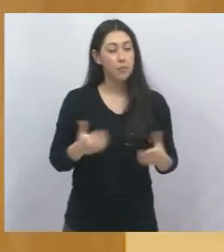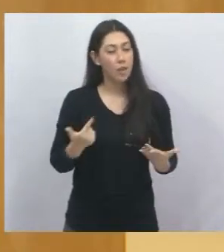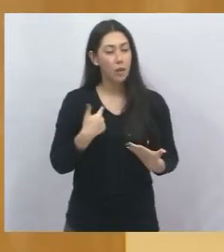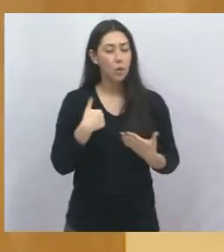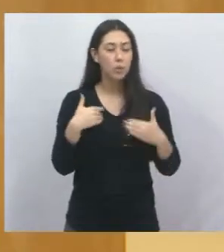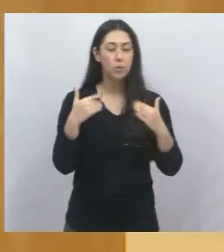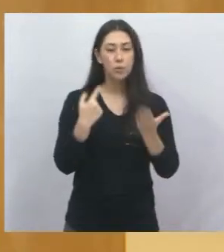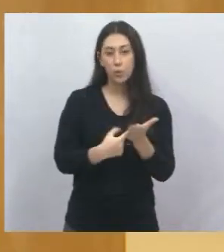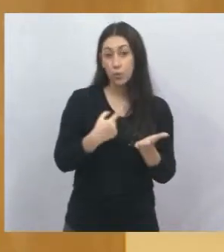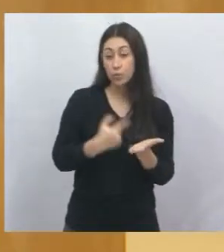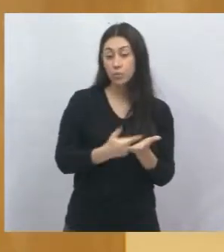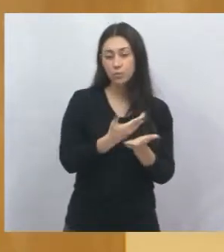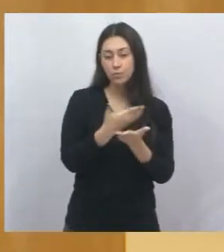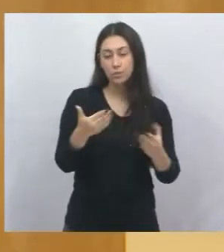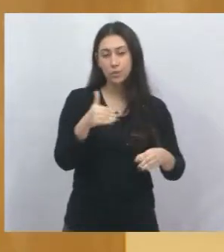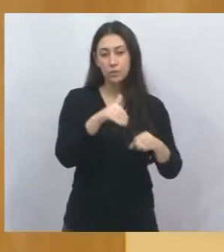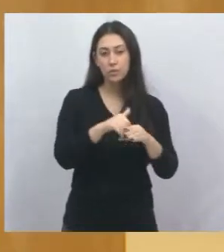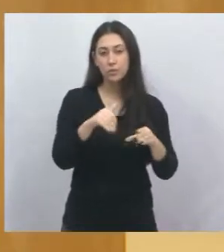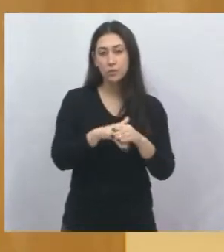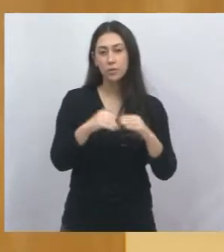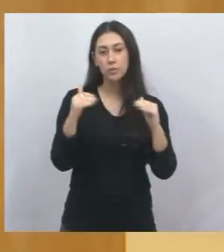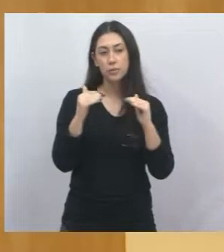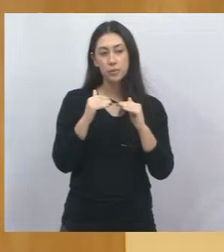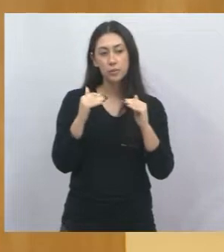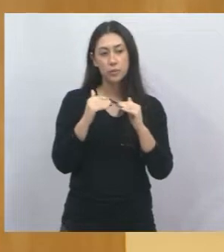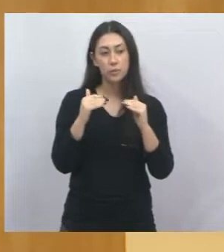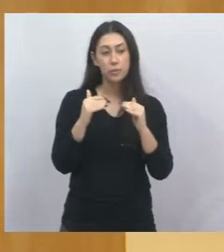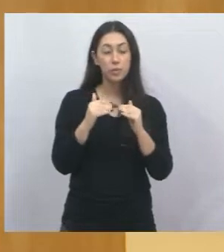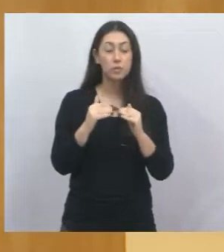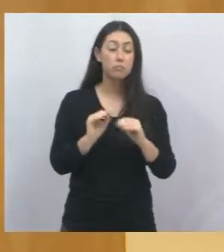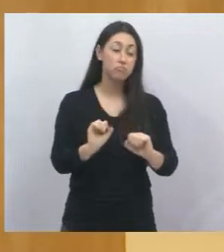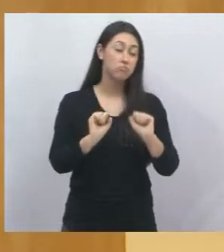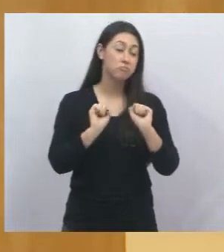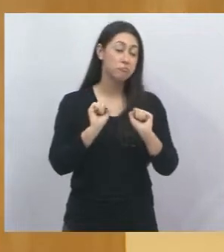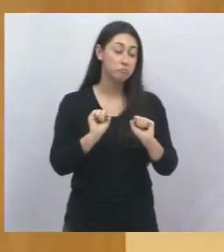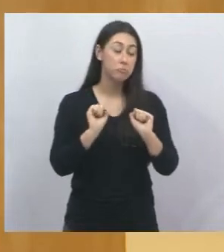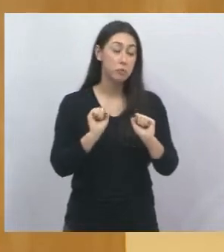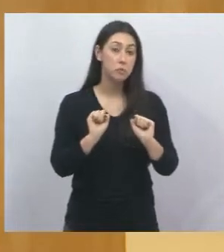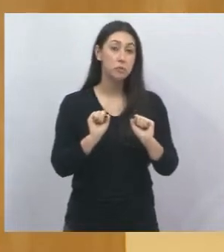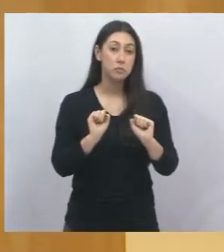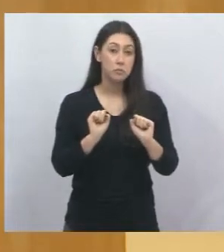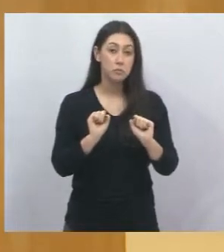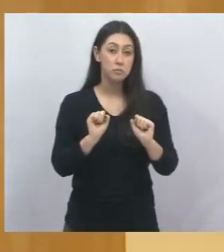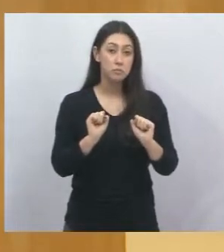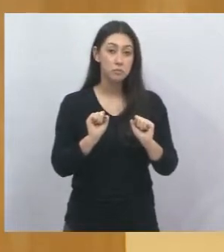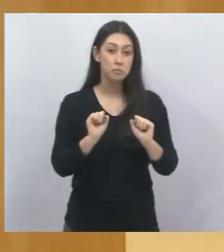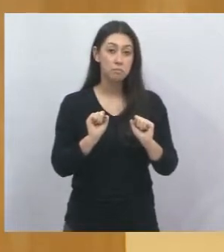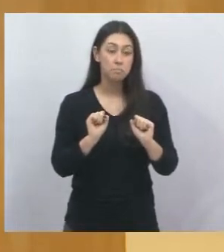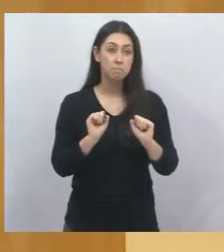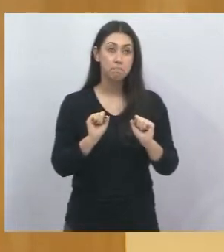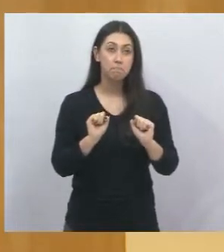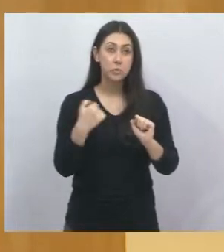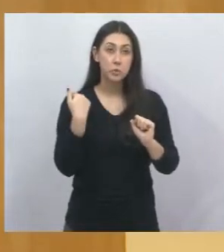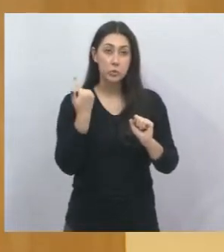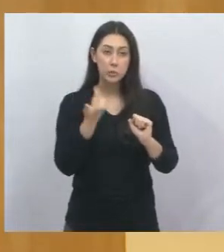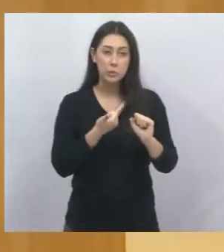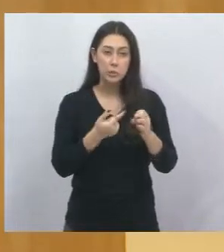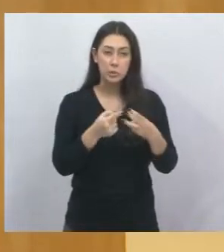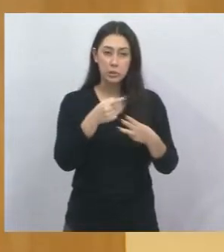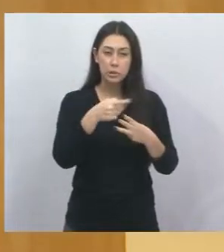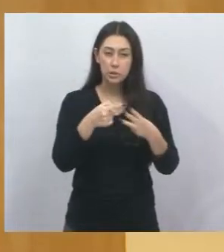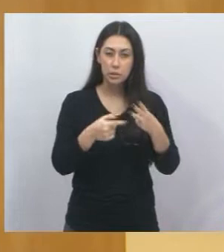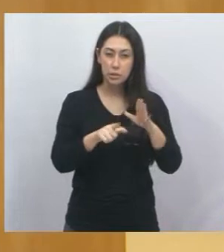desde já com o voto favorável de todos vocês, que possamos realmente fazer com que as nossas 3